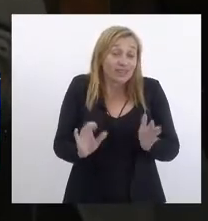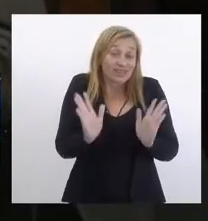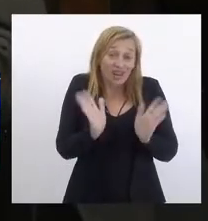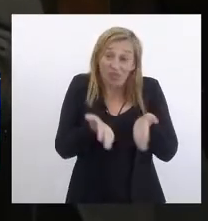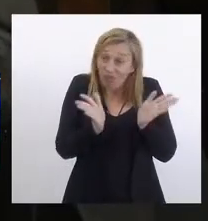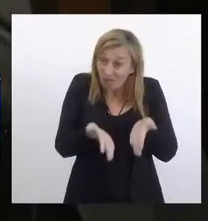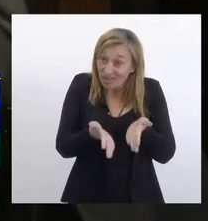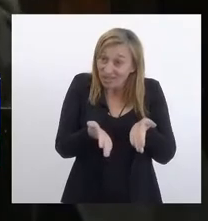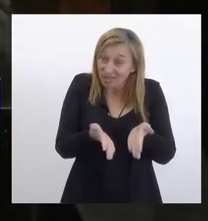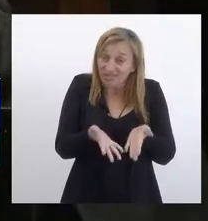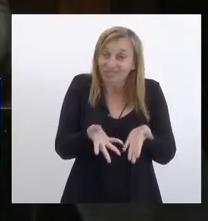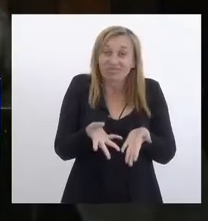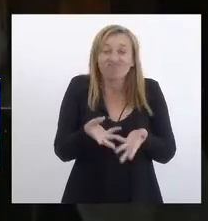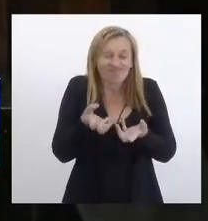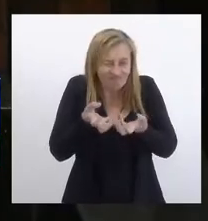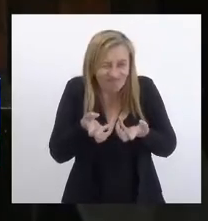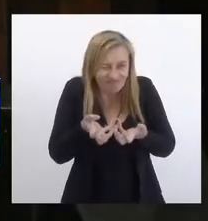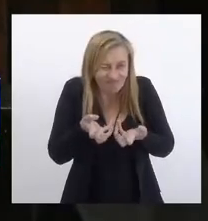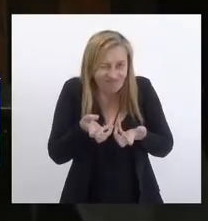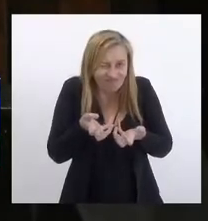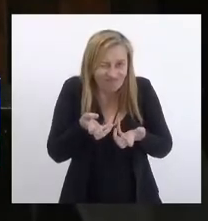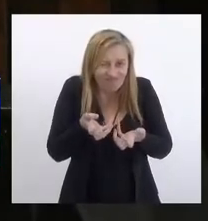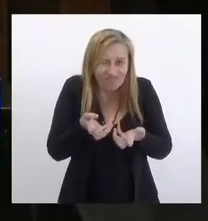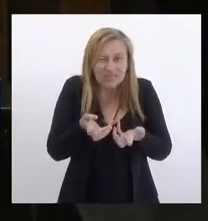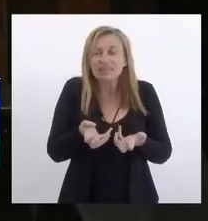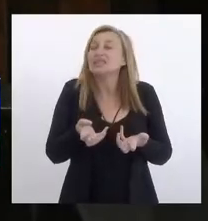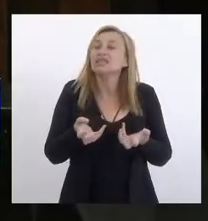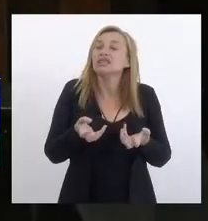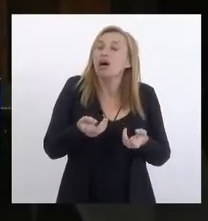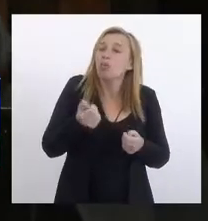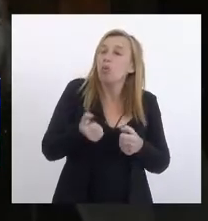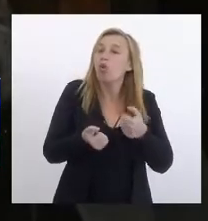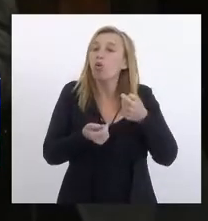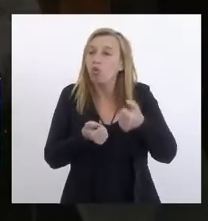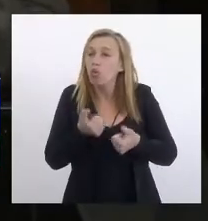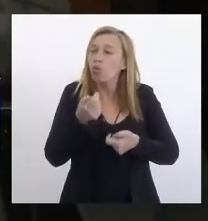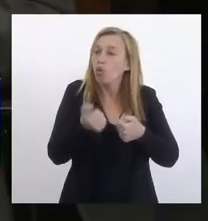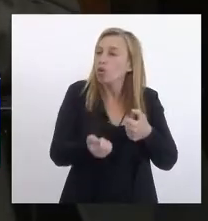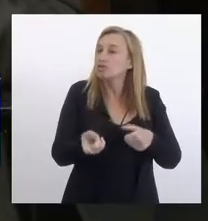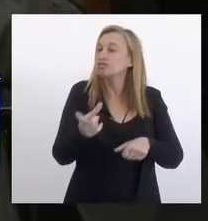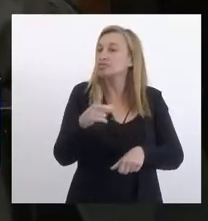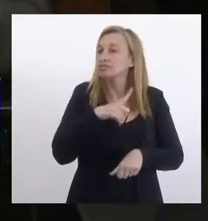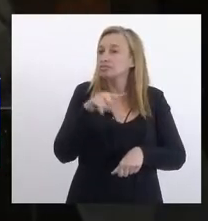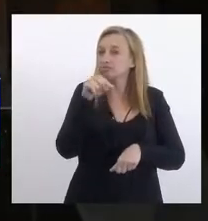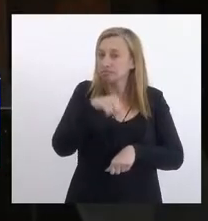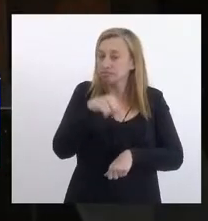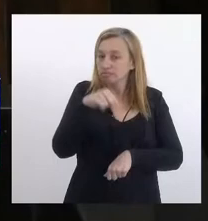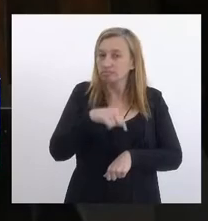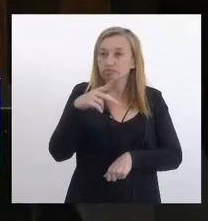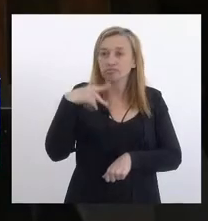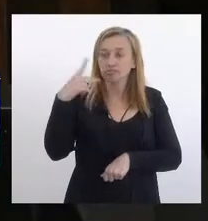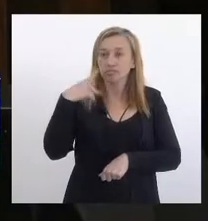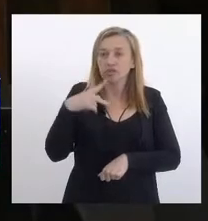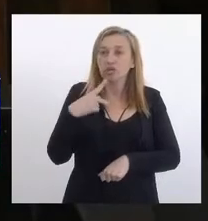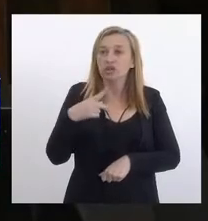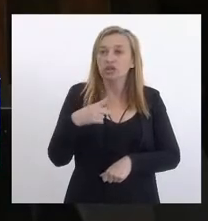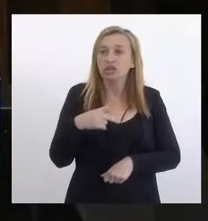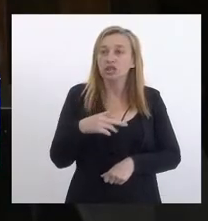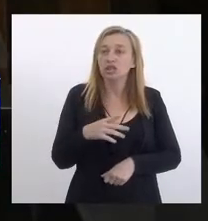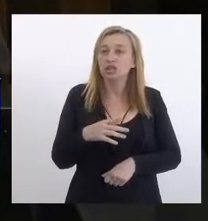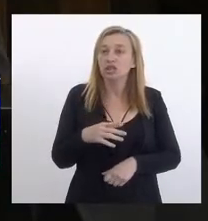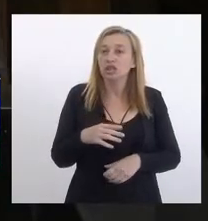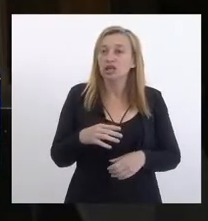agora tenta, aos poucos que tem aqui no parlamento, que se